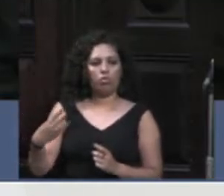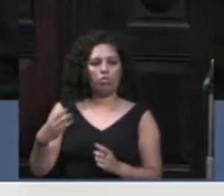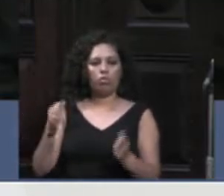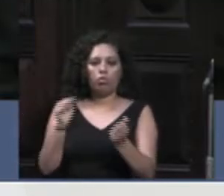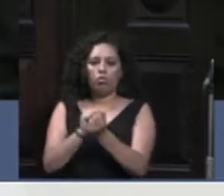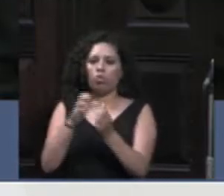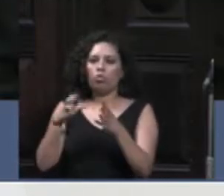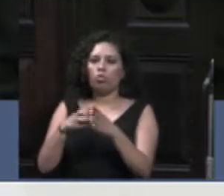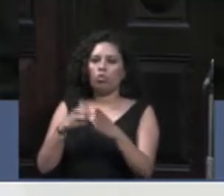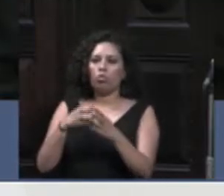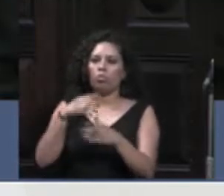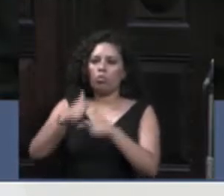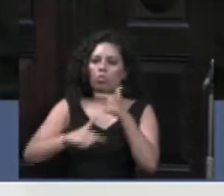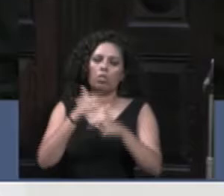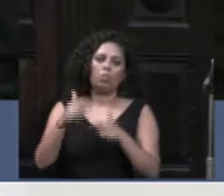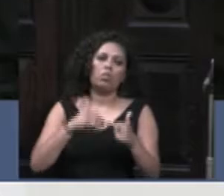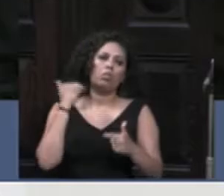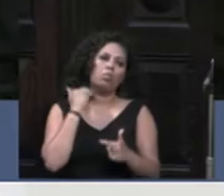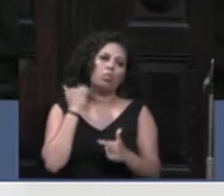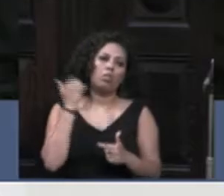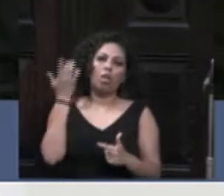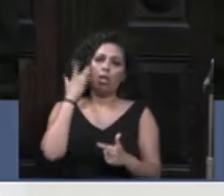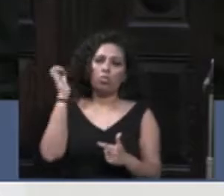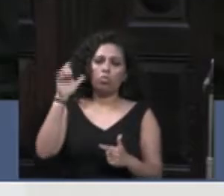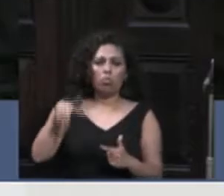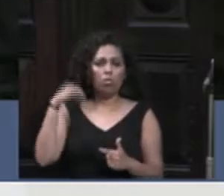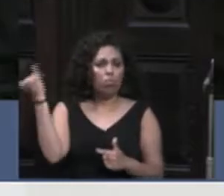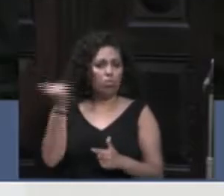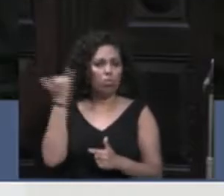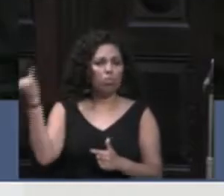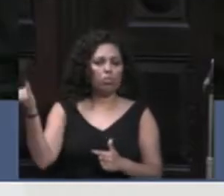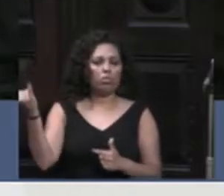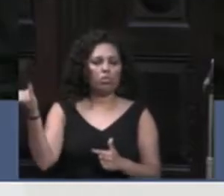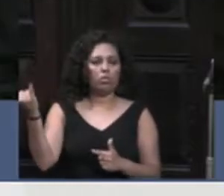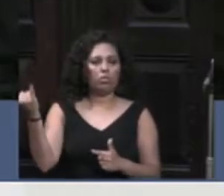Sindicato dos Bancários. Acho que é muito importante